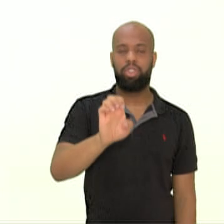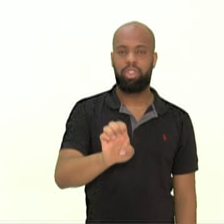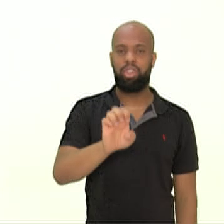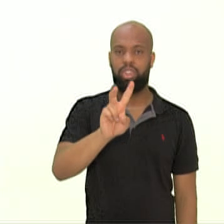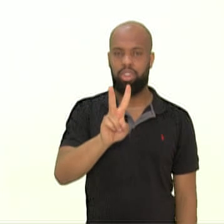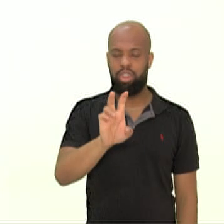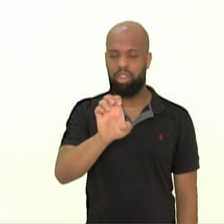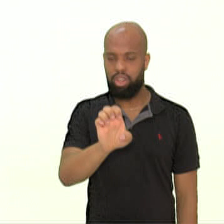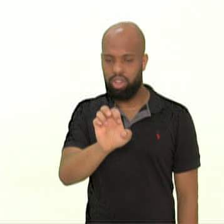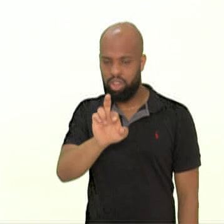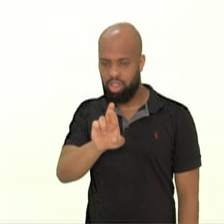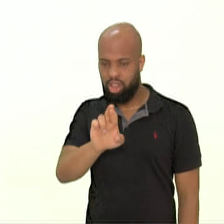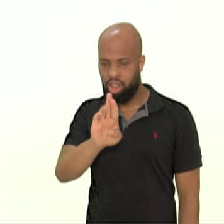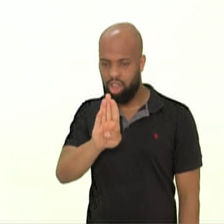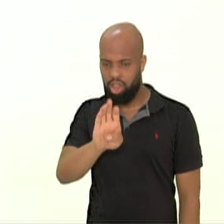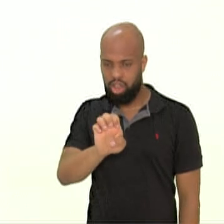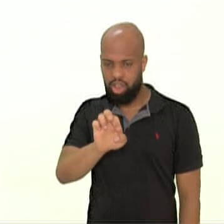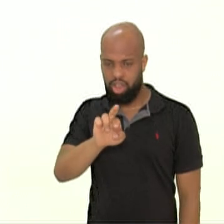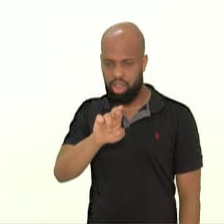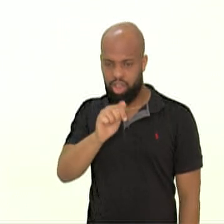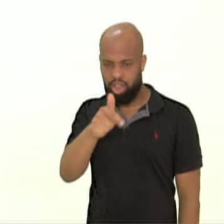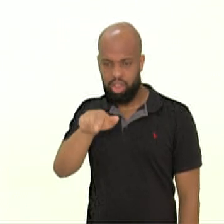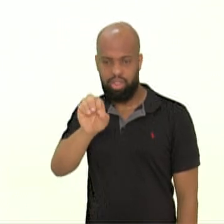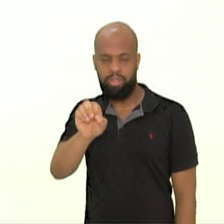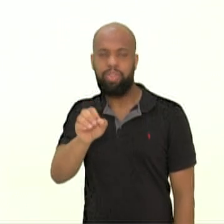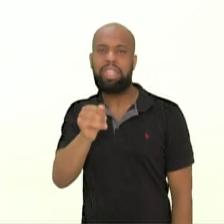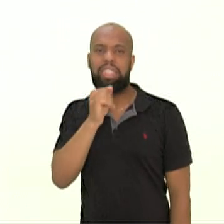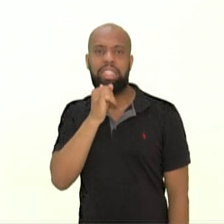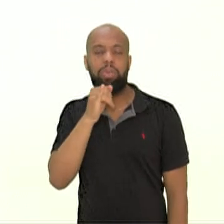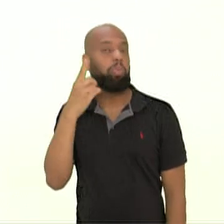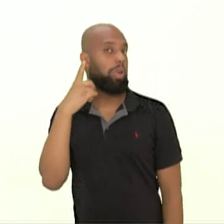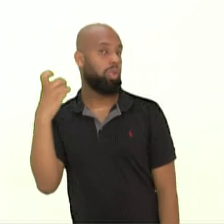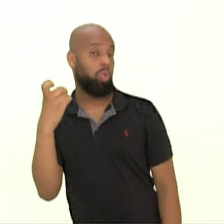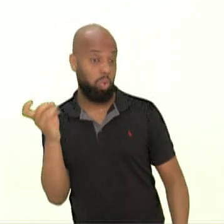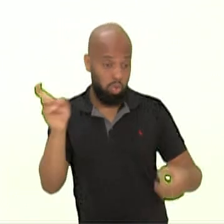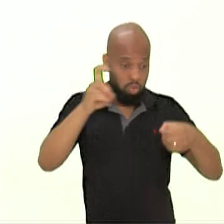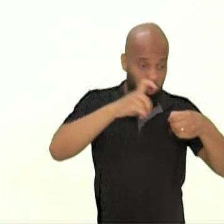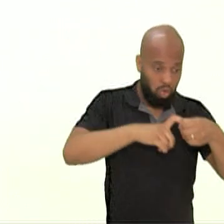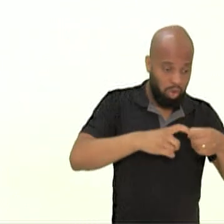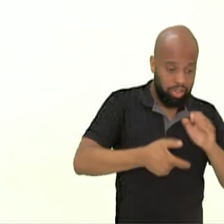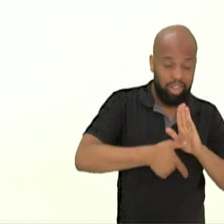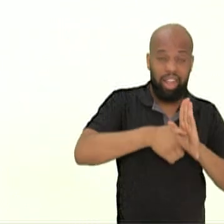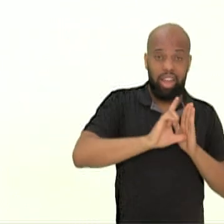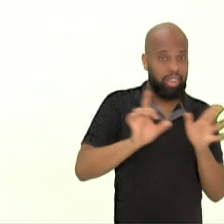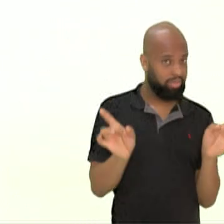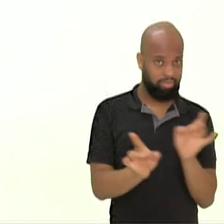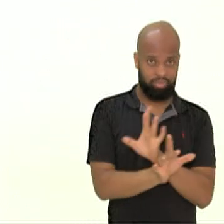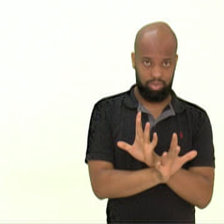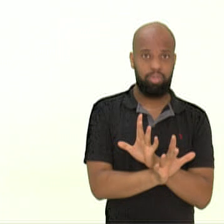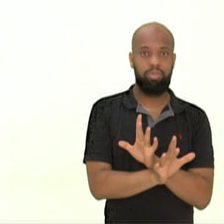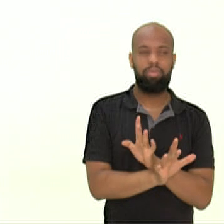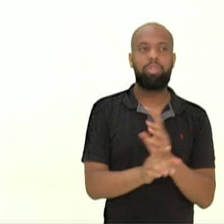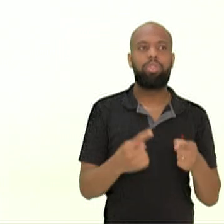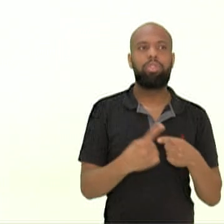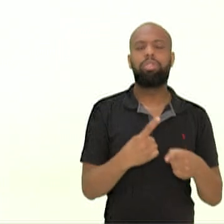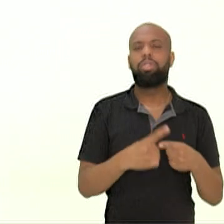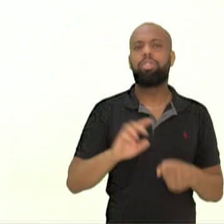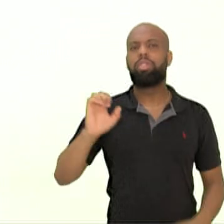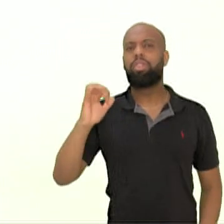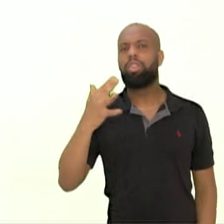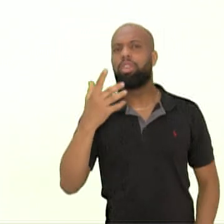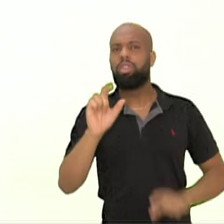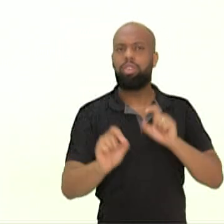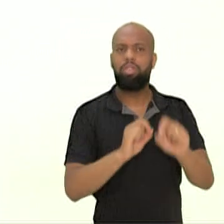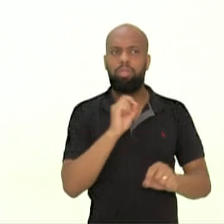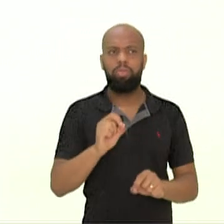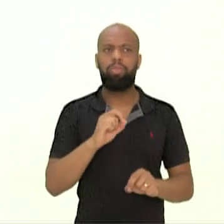que acontece quando o som refletido retorna à fonte antes que o som original tenha se extinguido, ou seja, ocorre o reforço